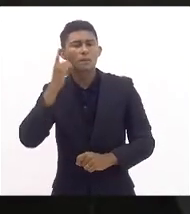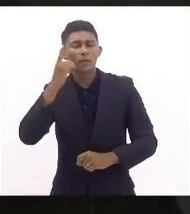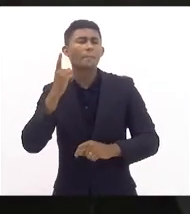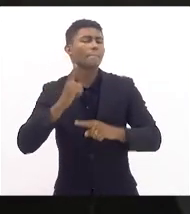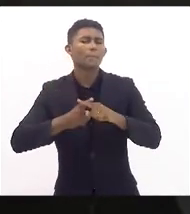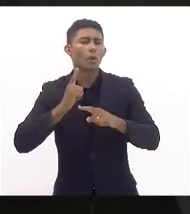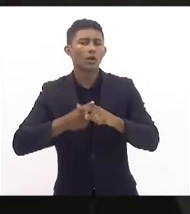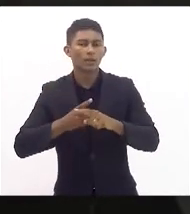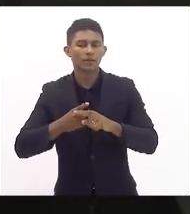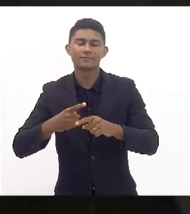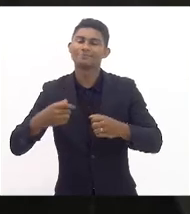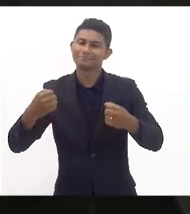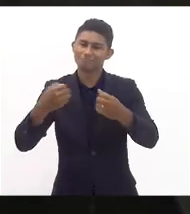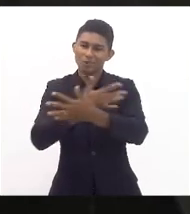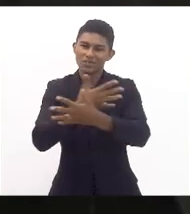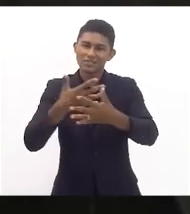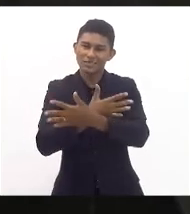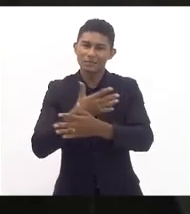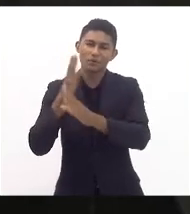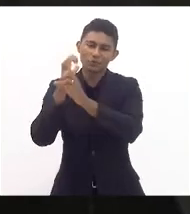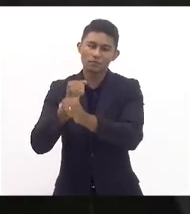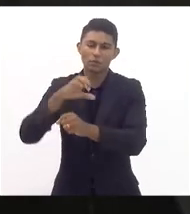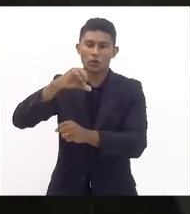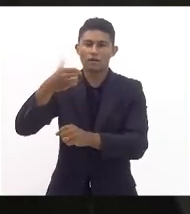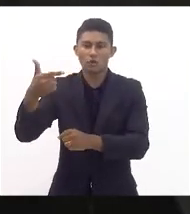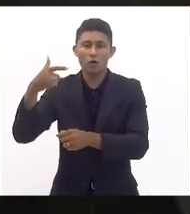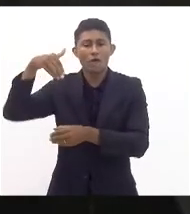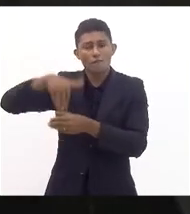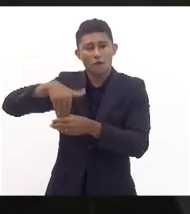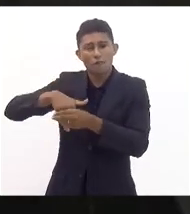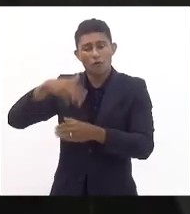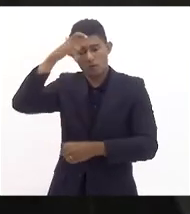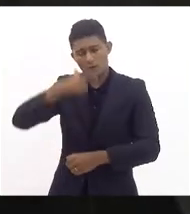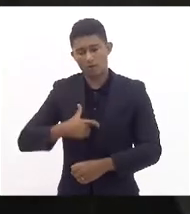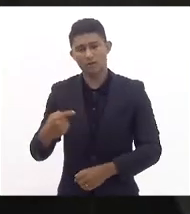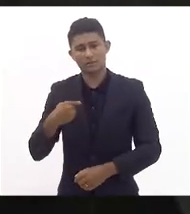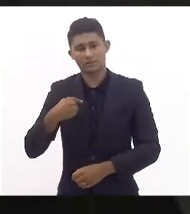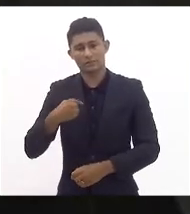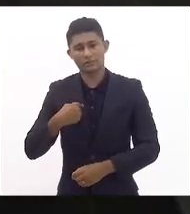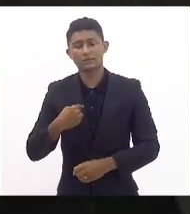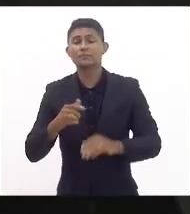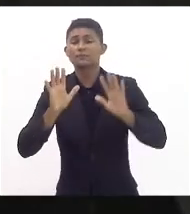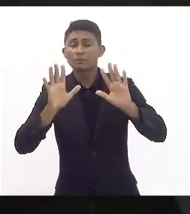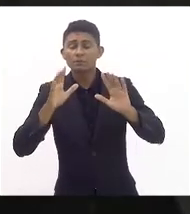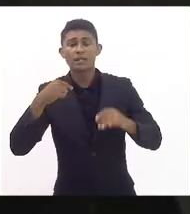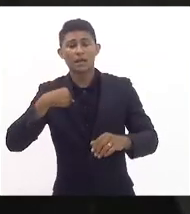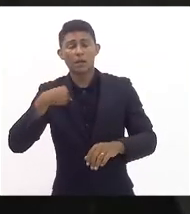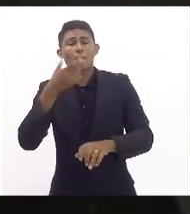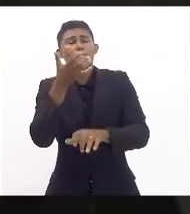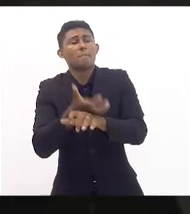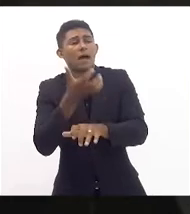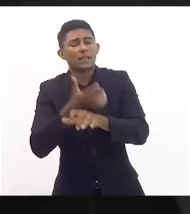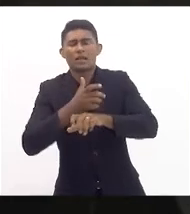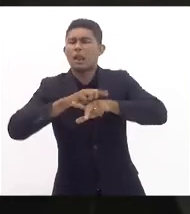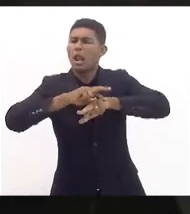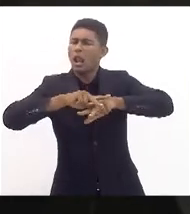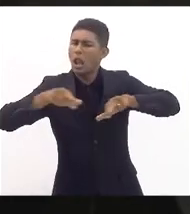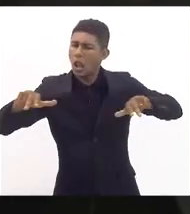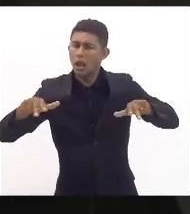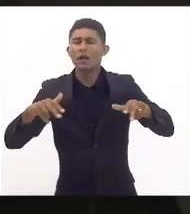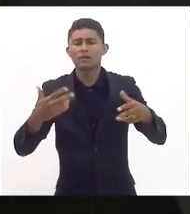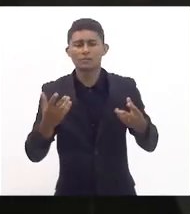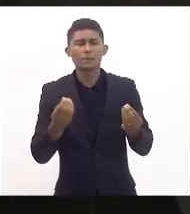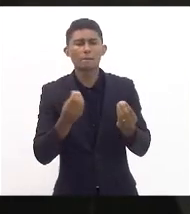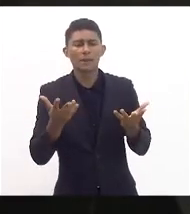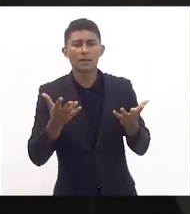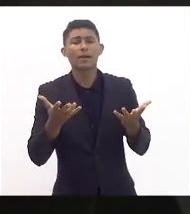e originária do município de Angra dos Reis, mas atuamos em diversas matérias para os